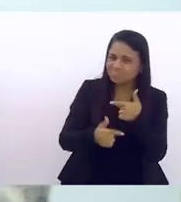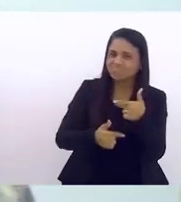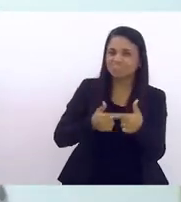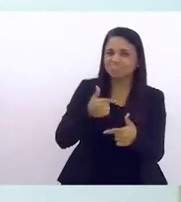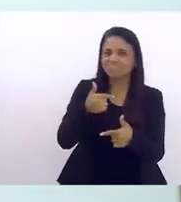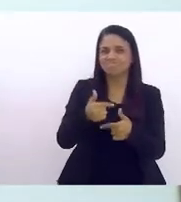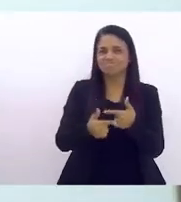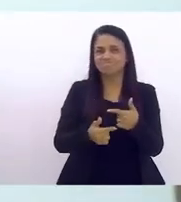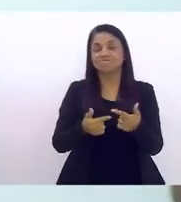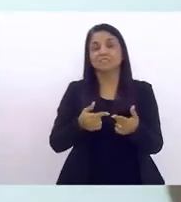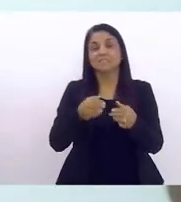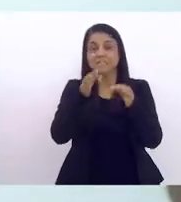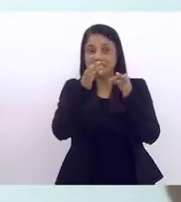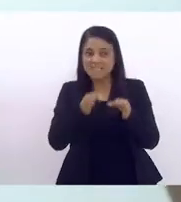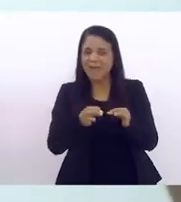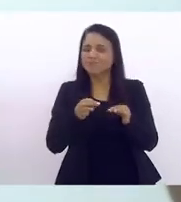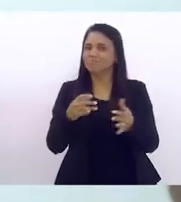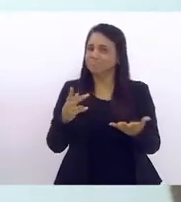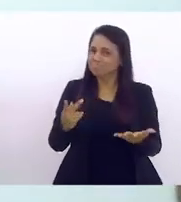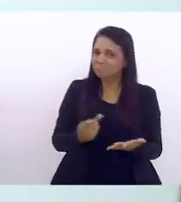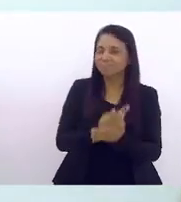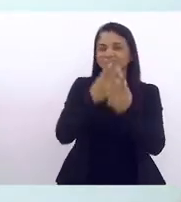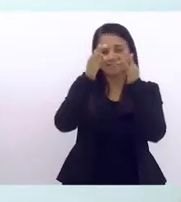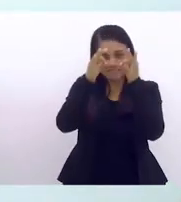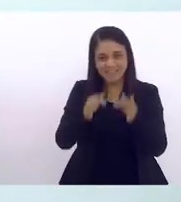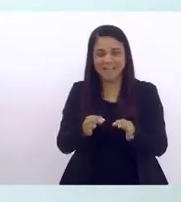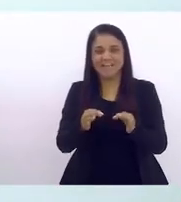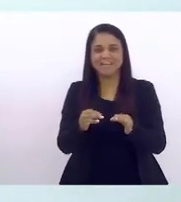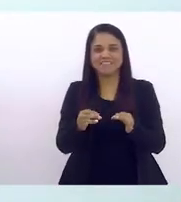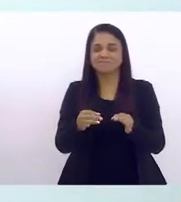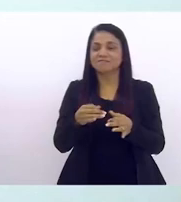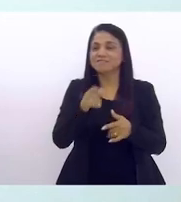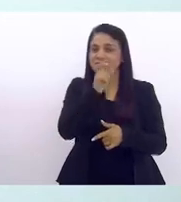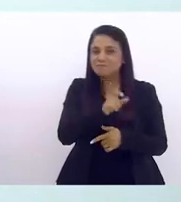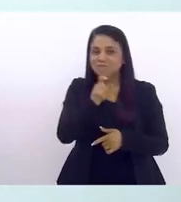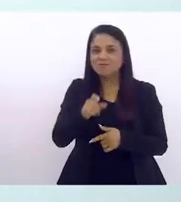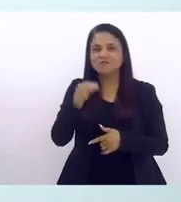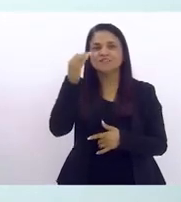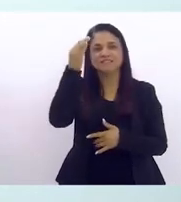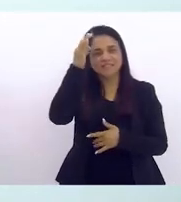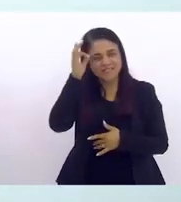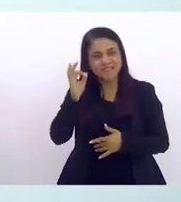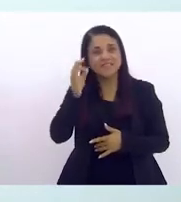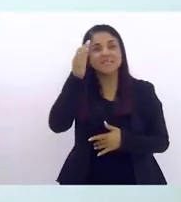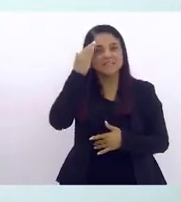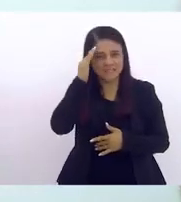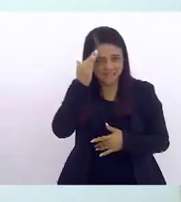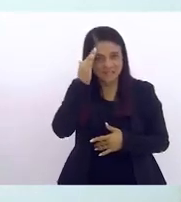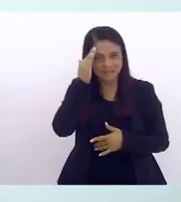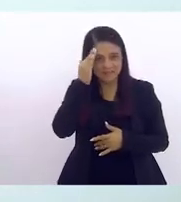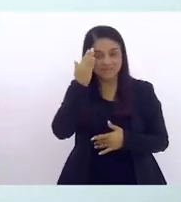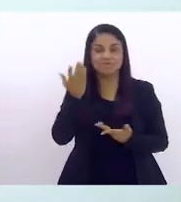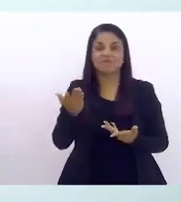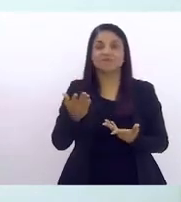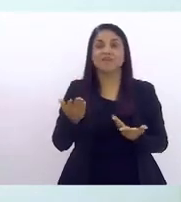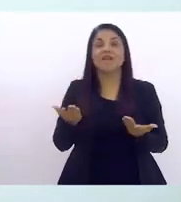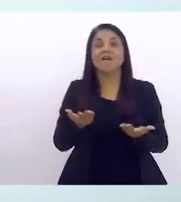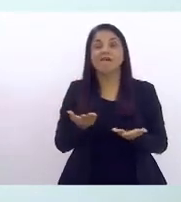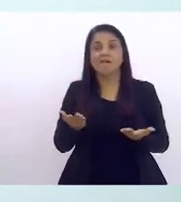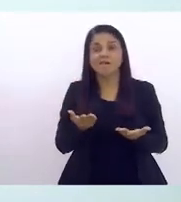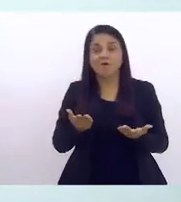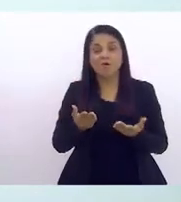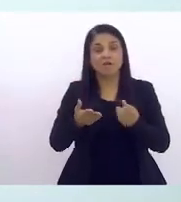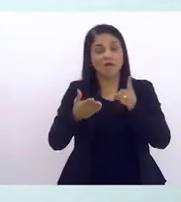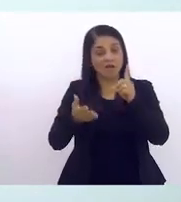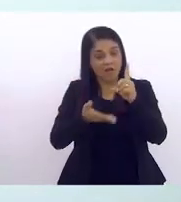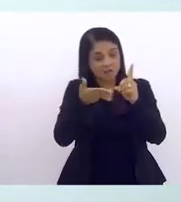incansável. E deu certo. O pessoal finalmente compreendeu e tal. Agora, a questão que as